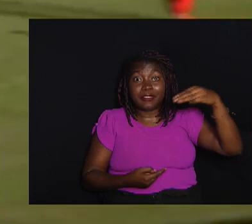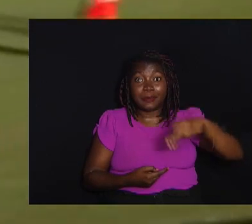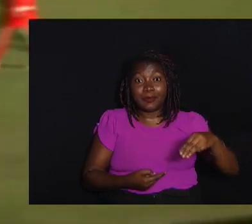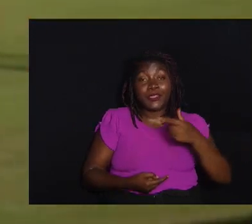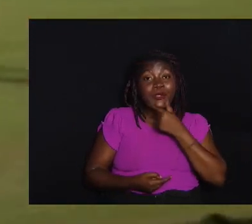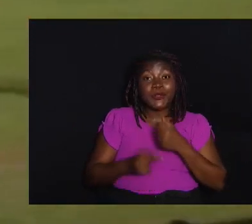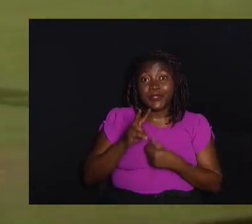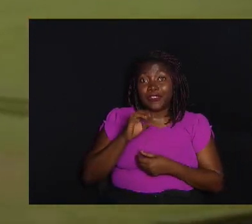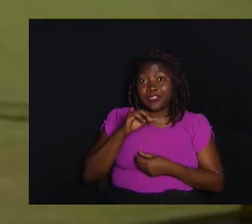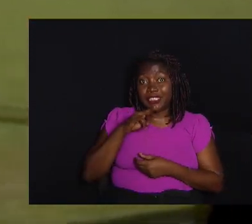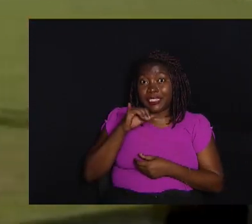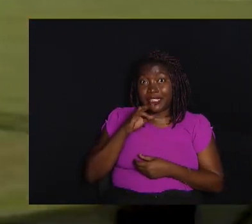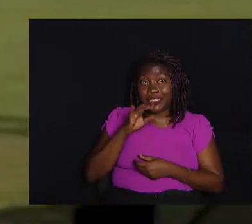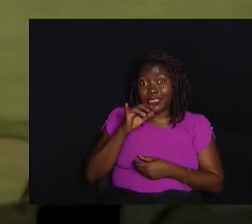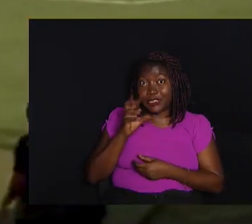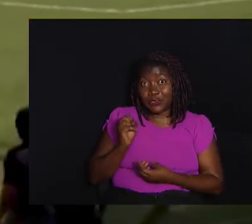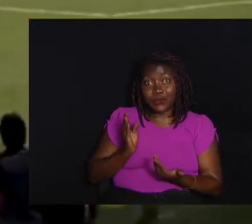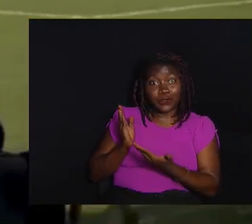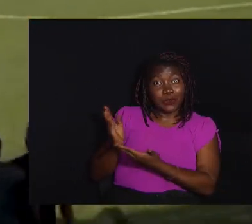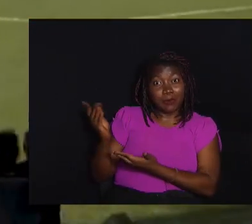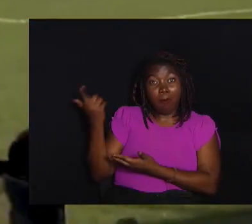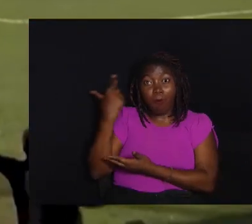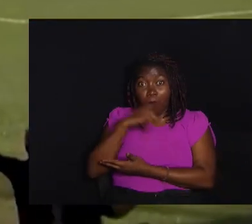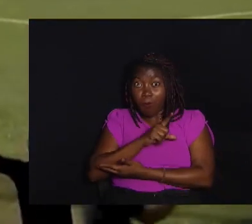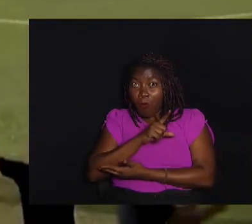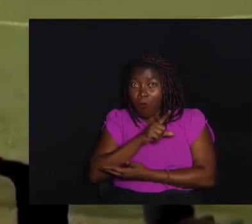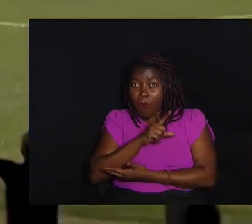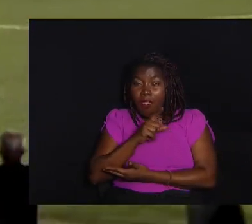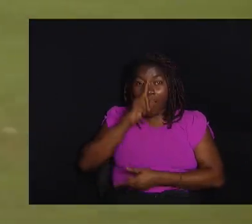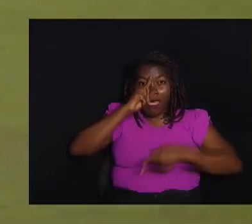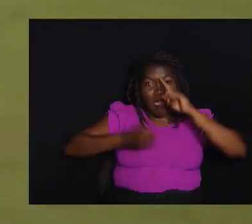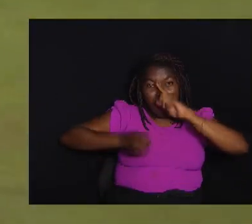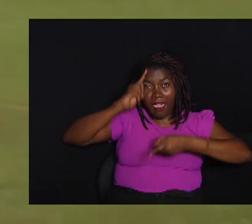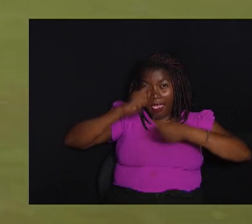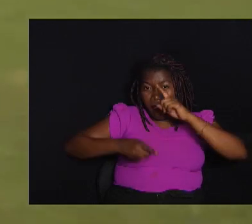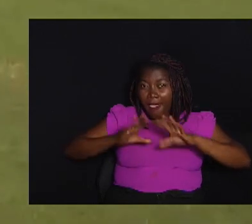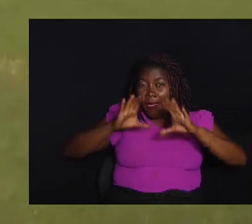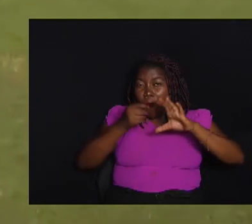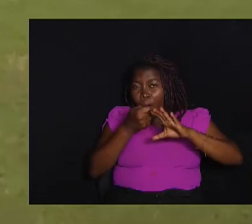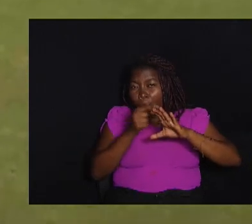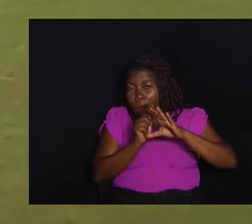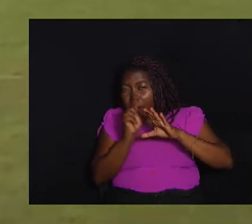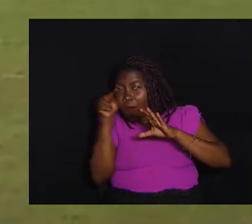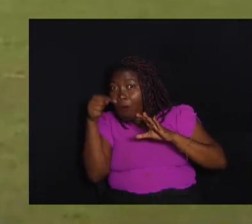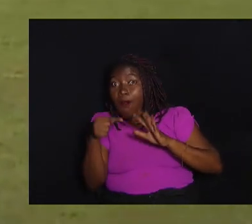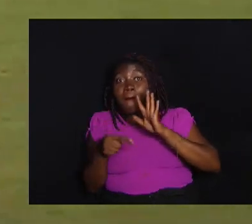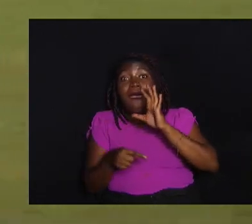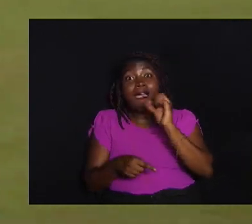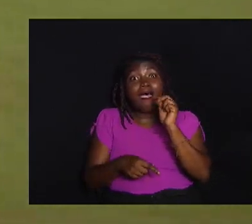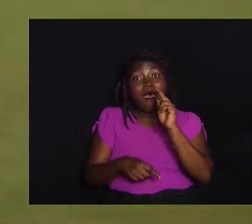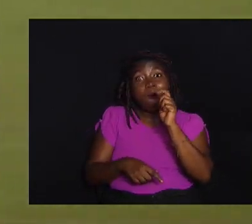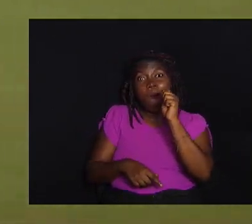medida dentro da área para Nicolas, que dominou. A bola escapou um pouco, mas Cauã,